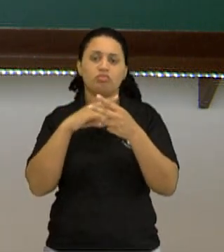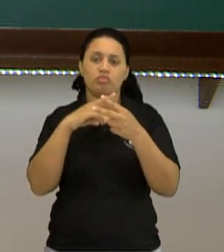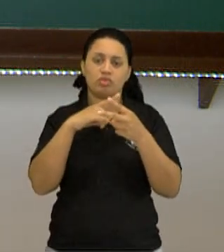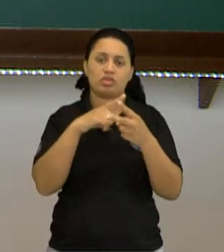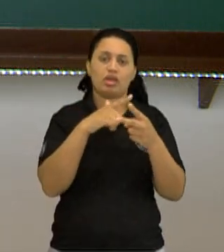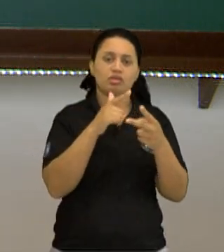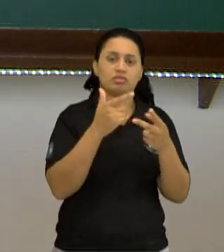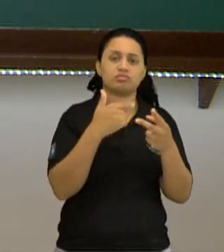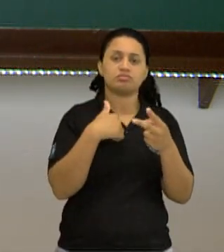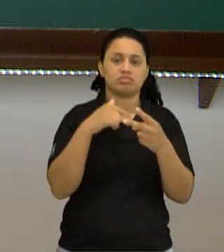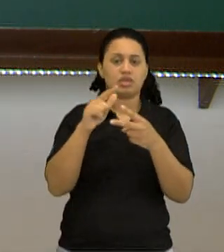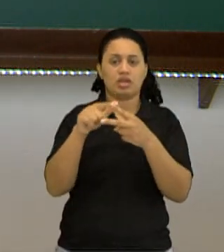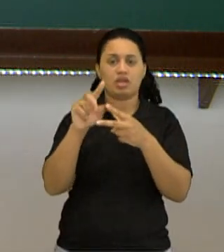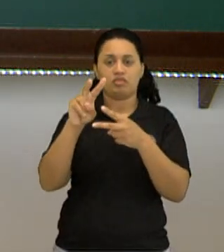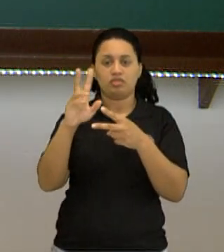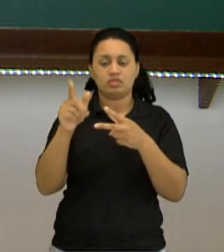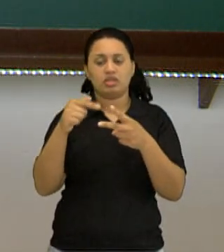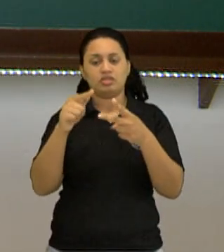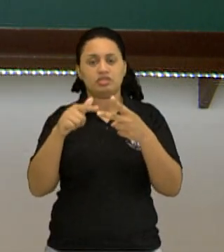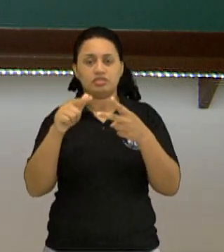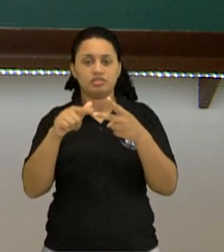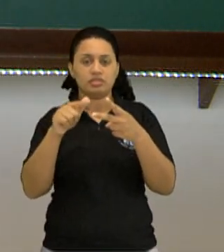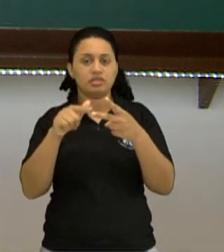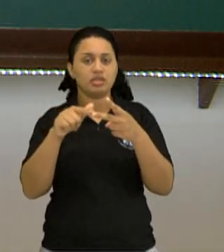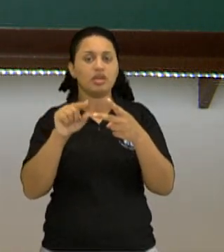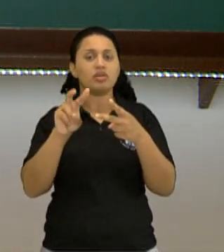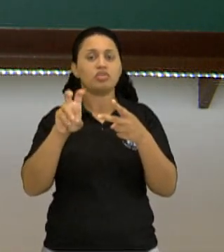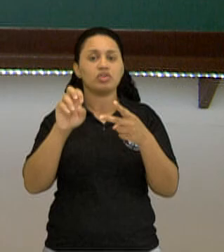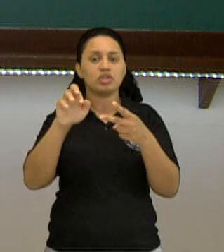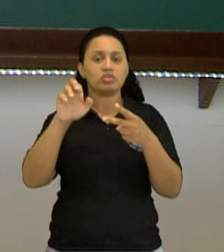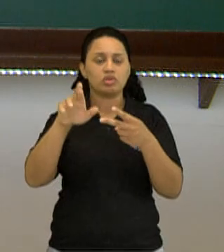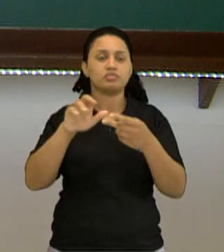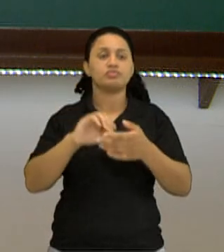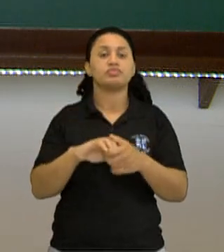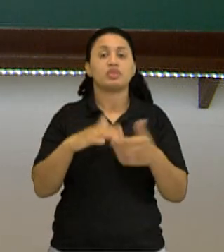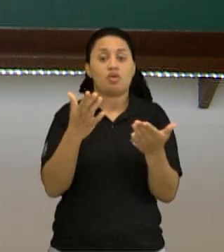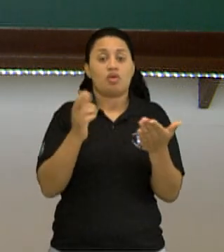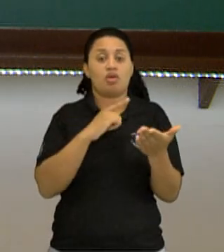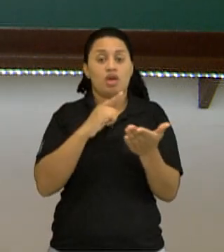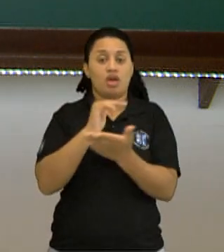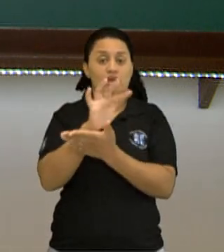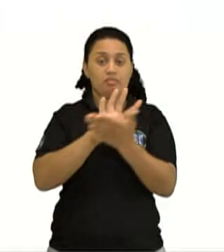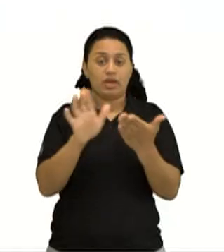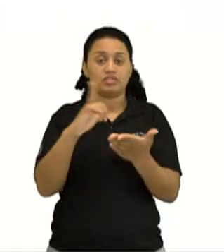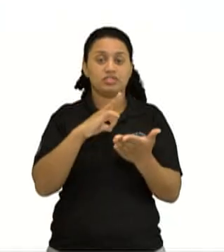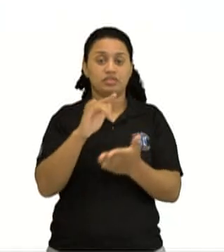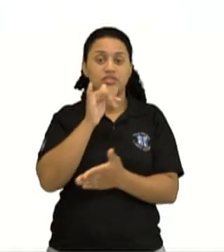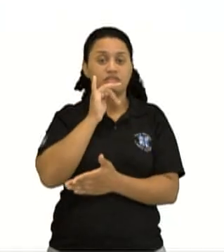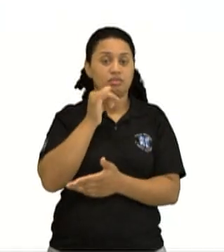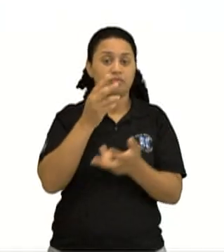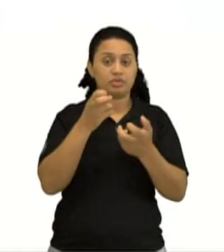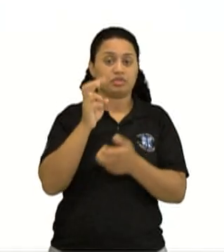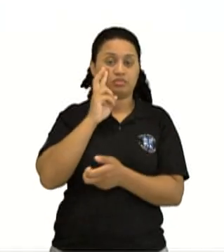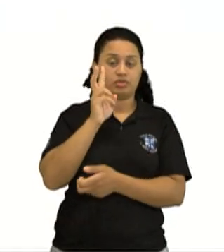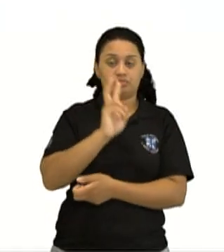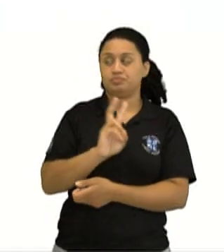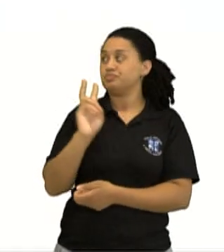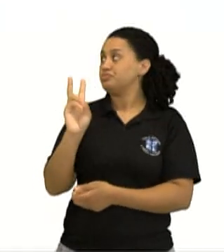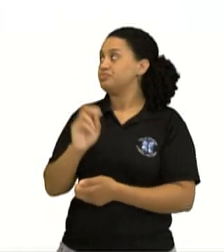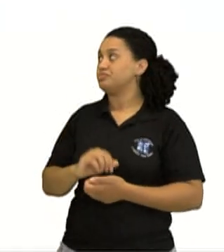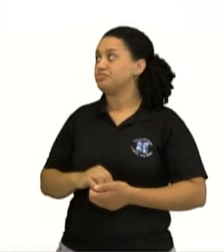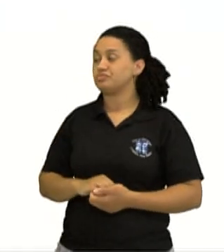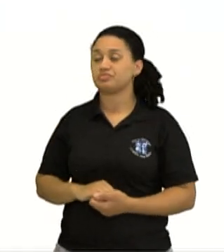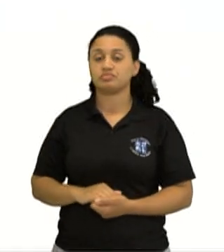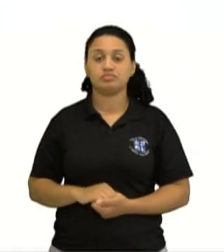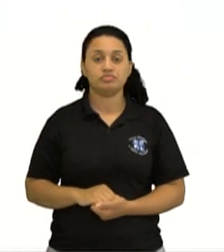dessa grandeza chamada velocidade, ok? Então, nós temos um bom exemplo disso aqui, ó. Você tem um corpo com uma massa,